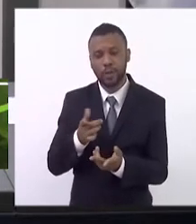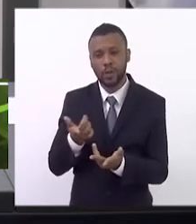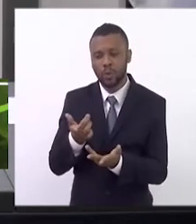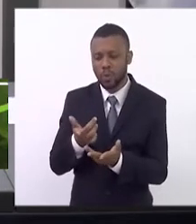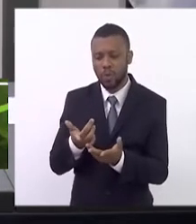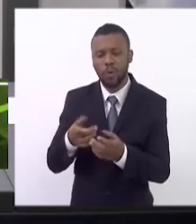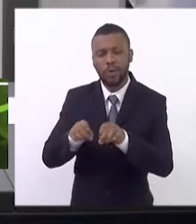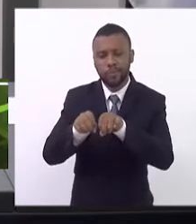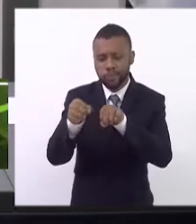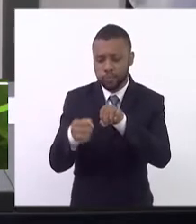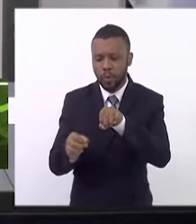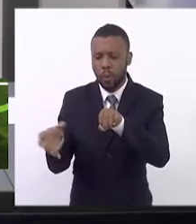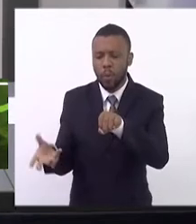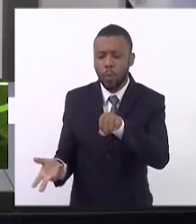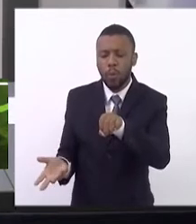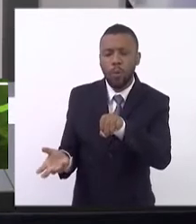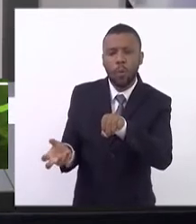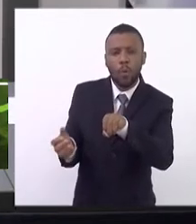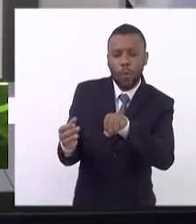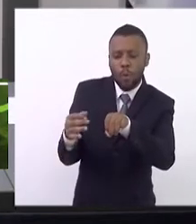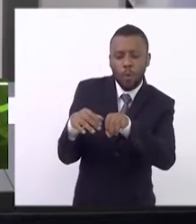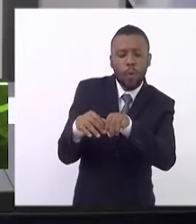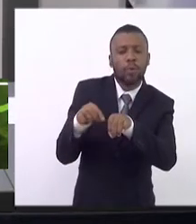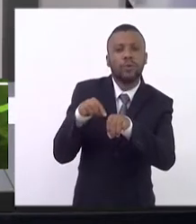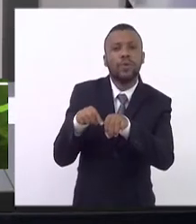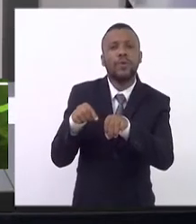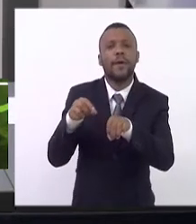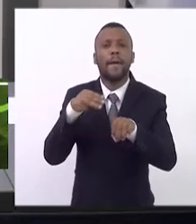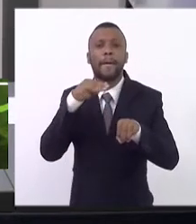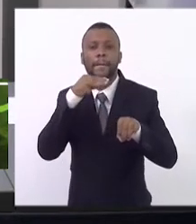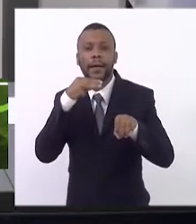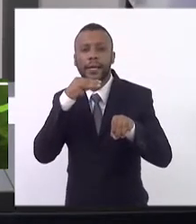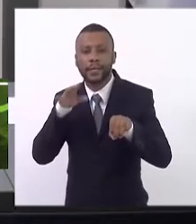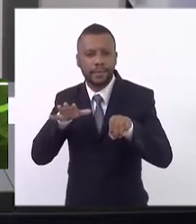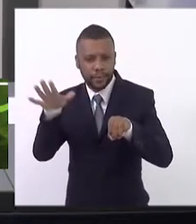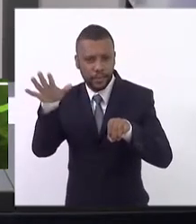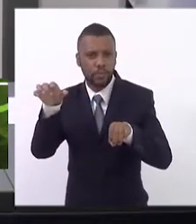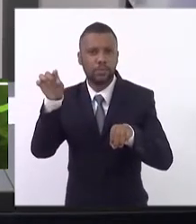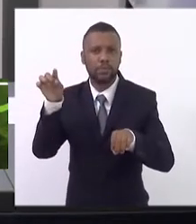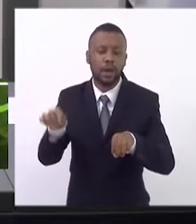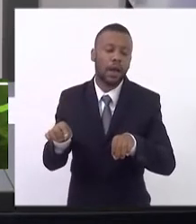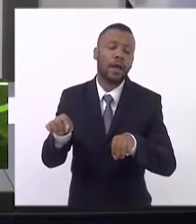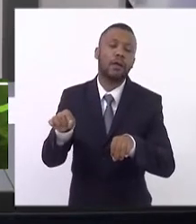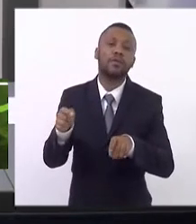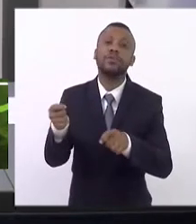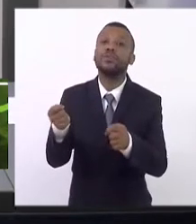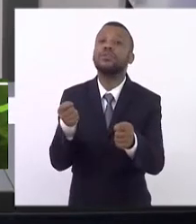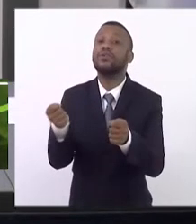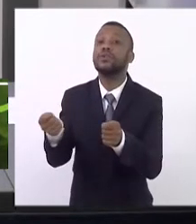Manguinhos, até então eram geridos pela SEDAI.